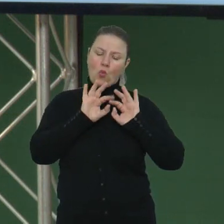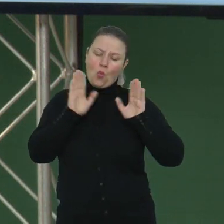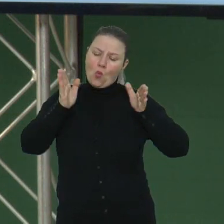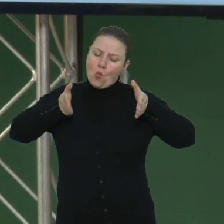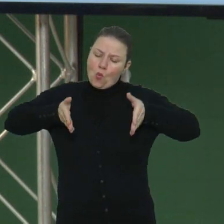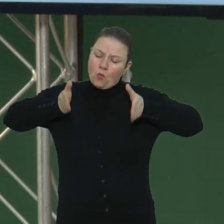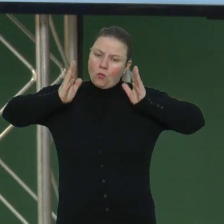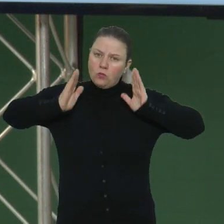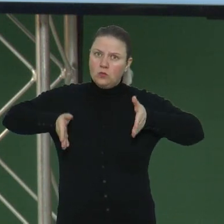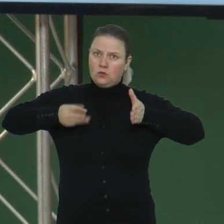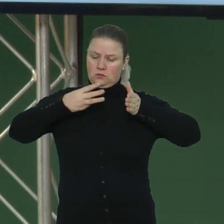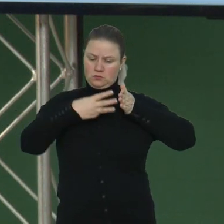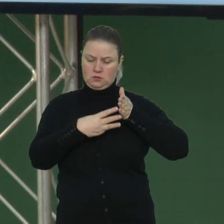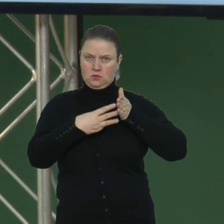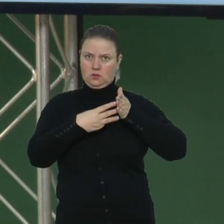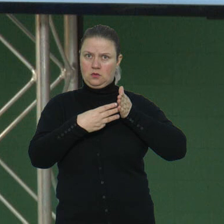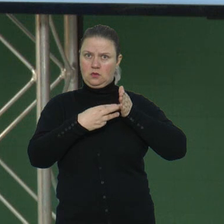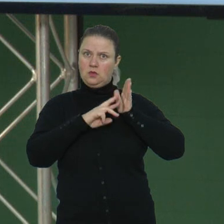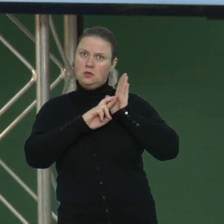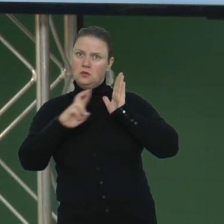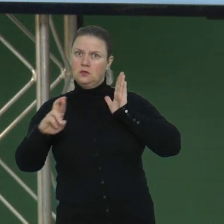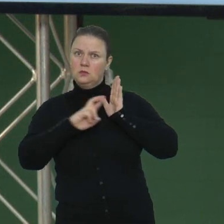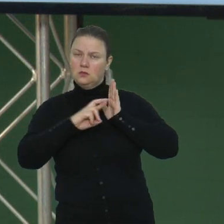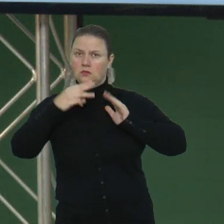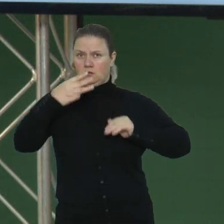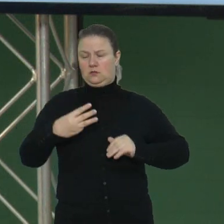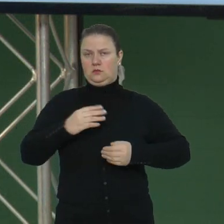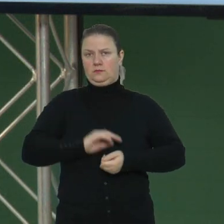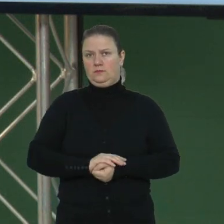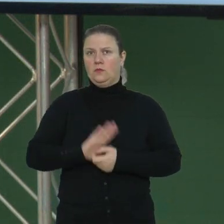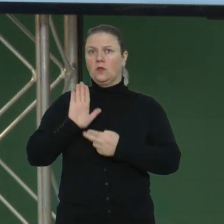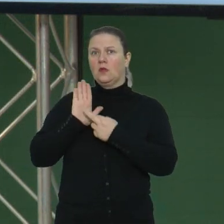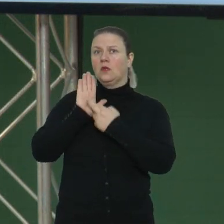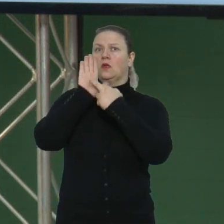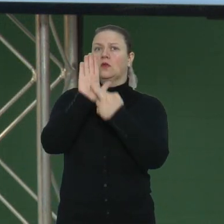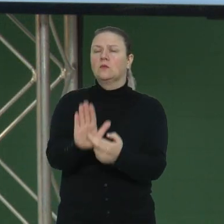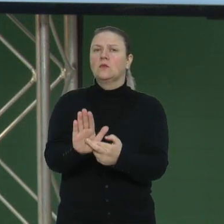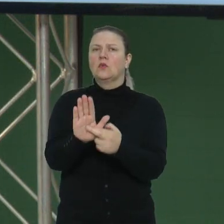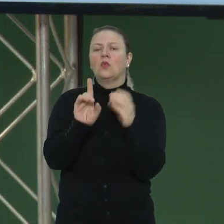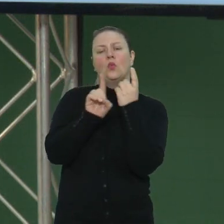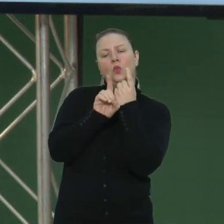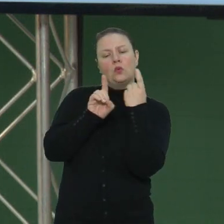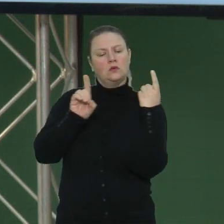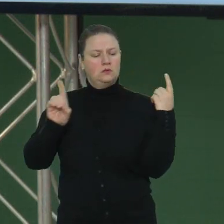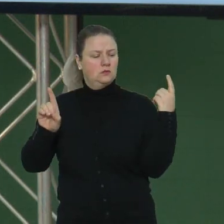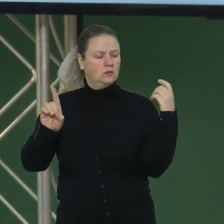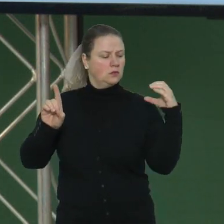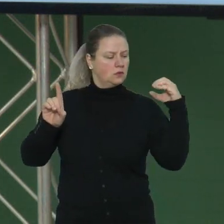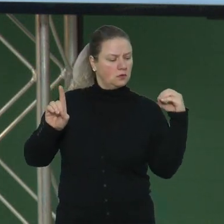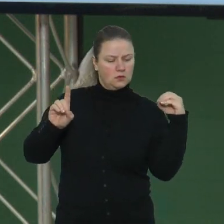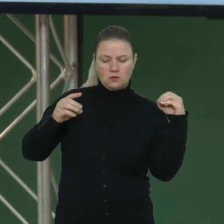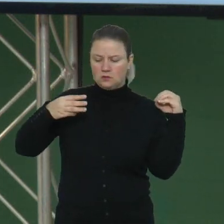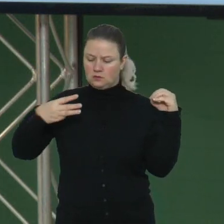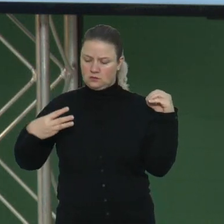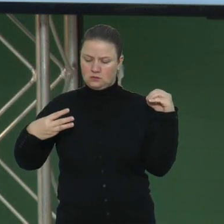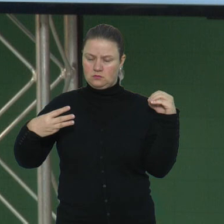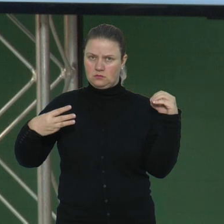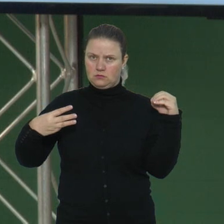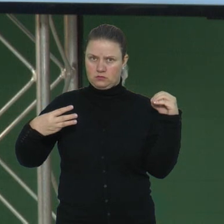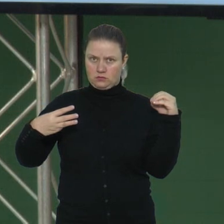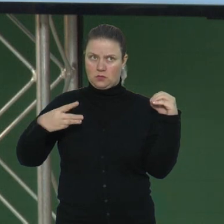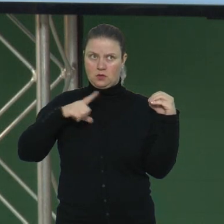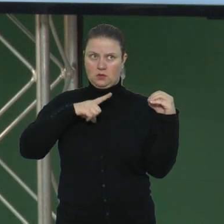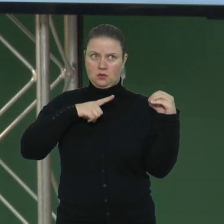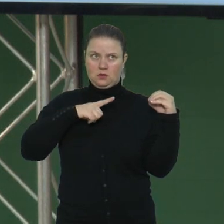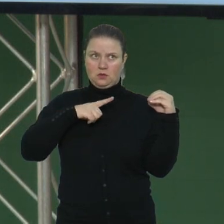3, ele vai resultar em 3, certo? Então, representando aqui, eu tenho qual que é a distância de zero até o 3? Eu tenho aqui esse